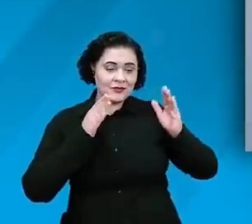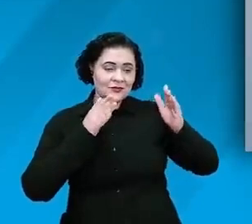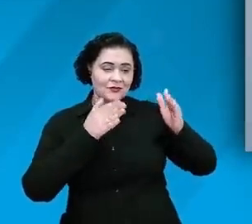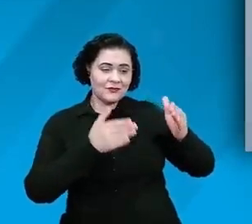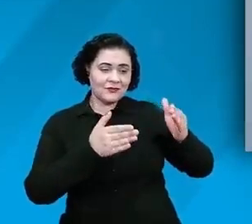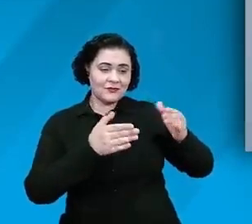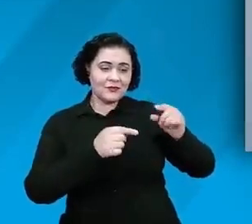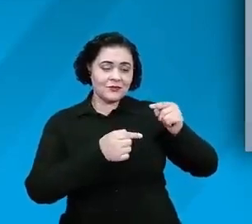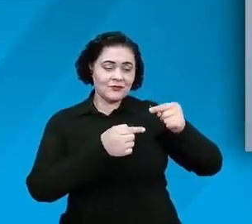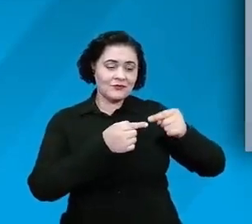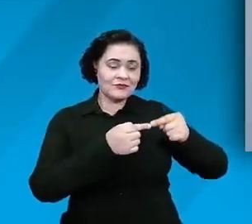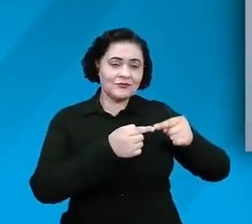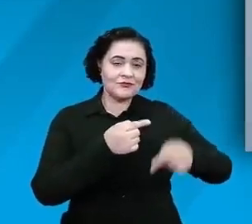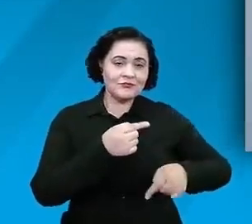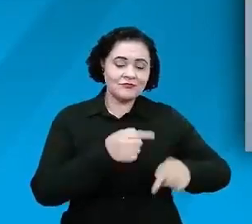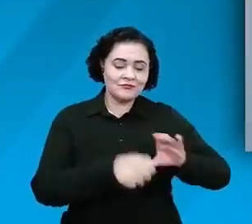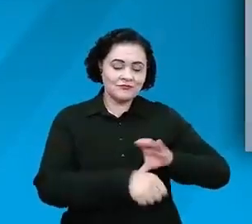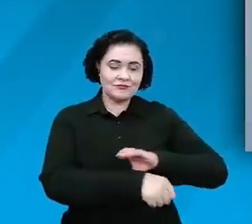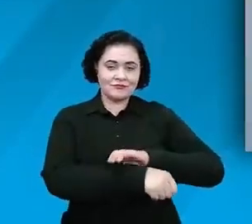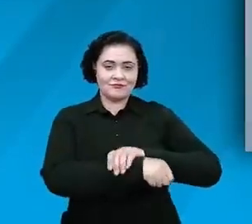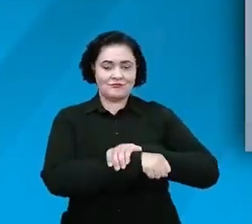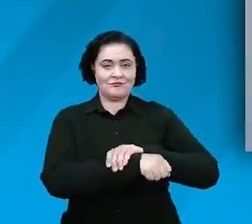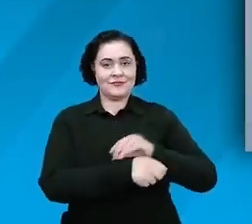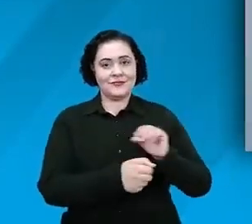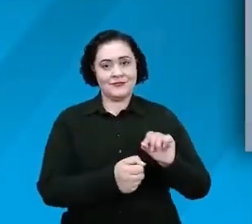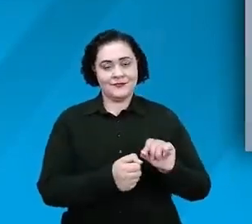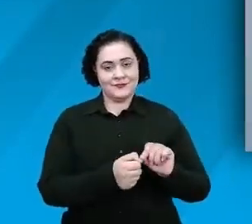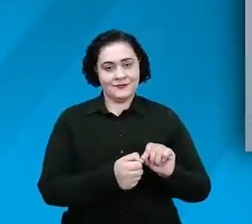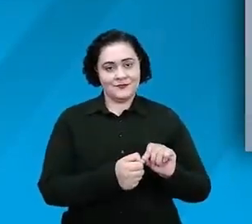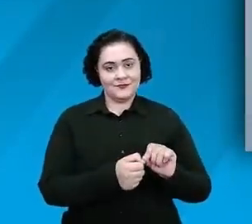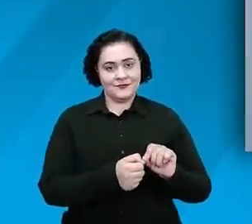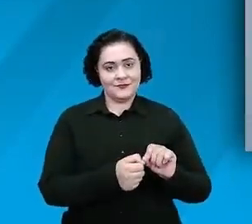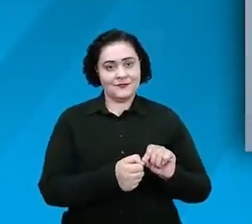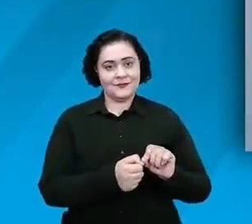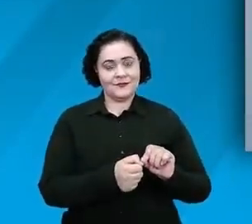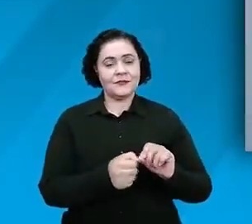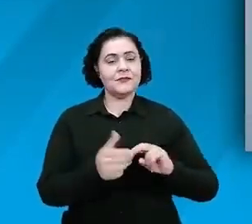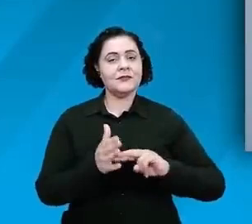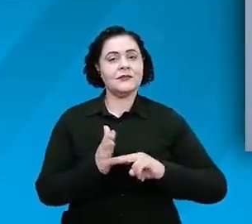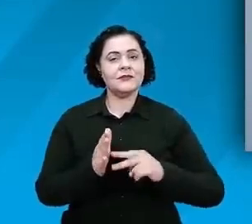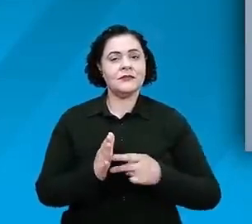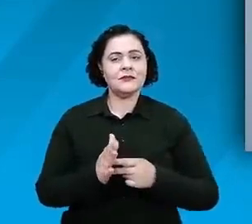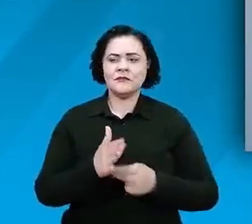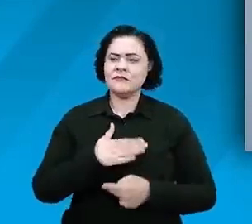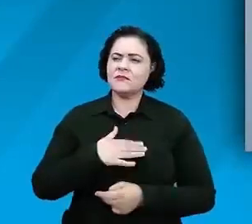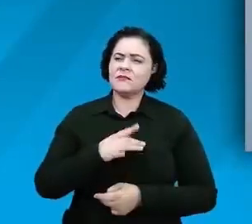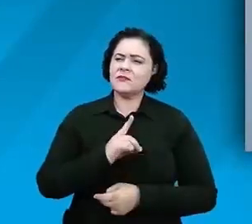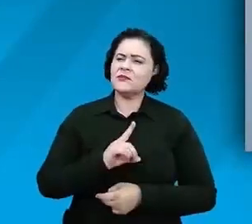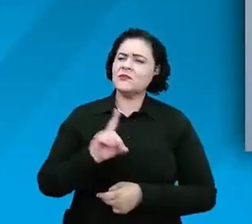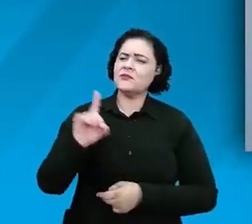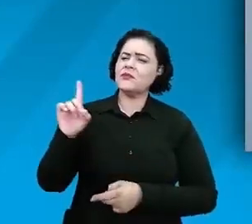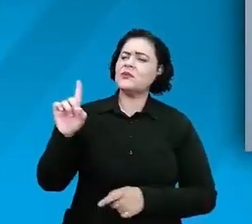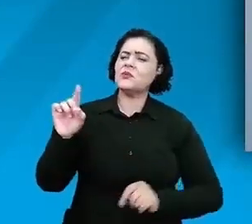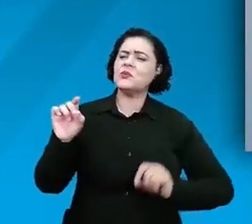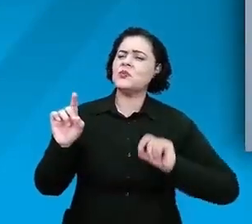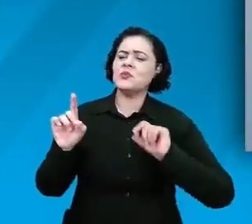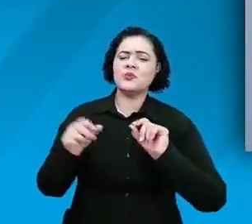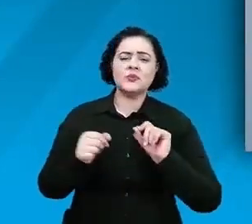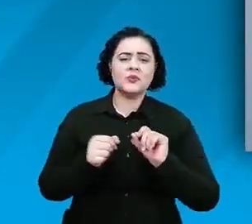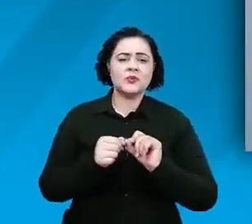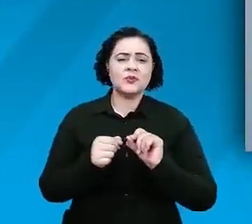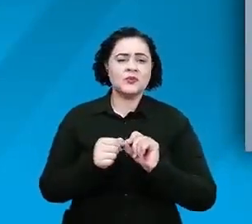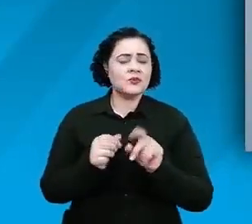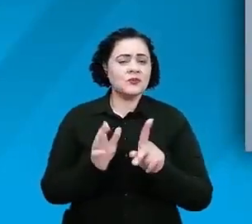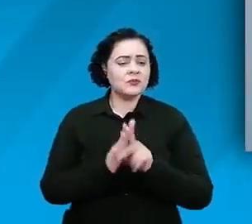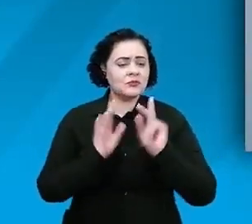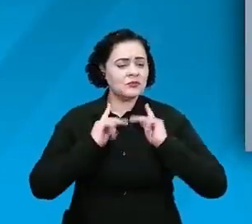para os convites que o materialismo fez. E podemos dizer, meu Deus, e o que que pode ser